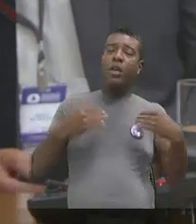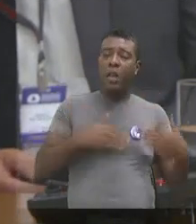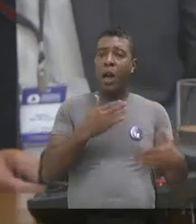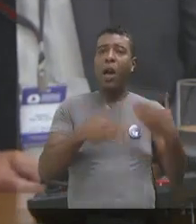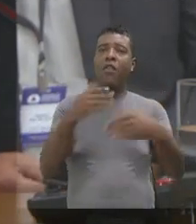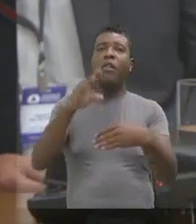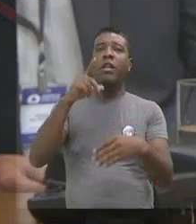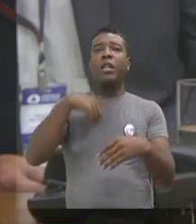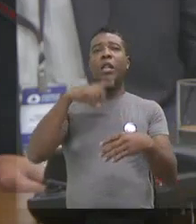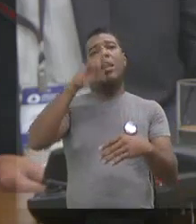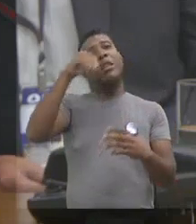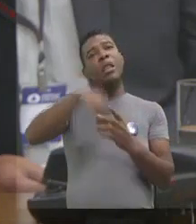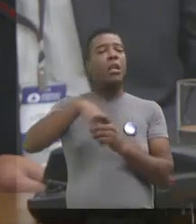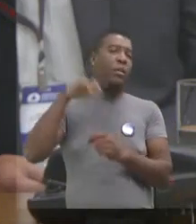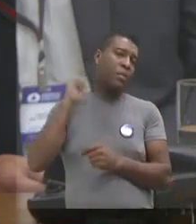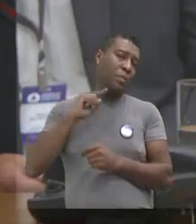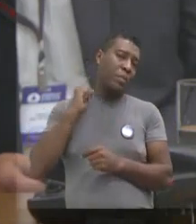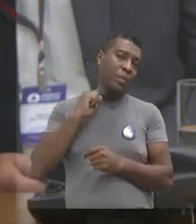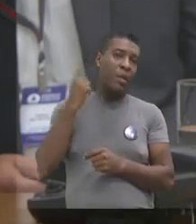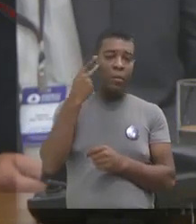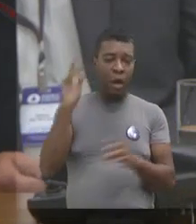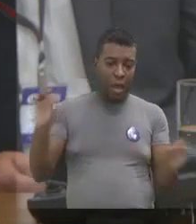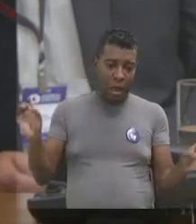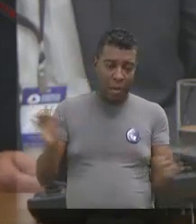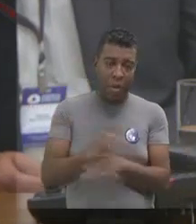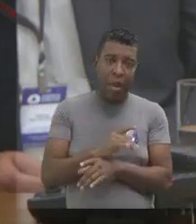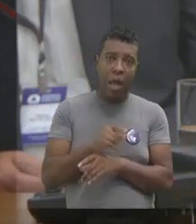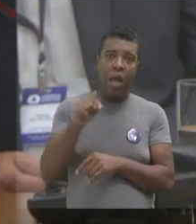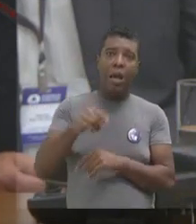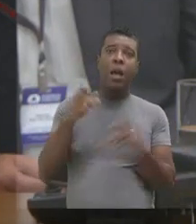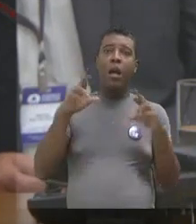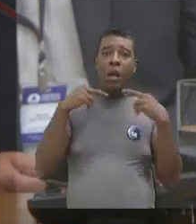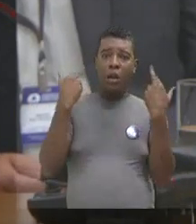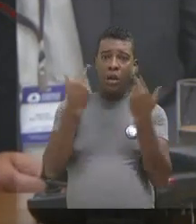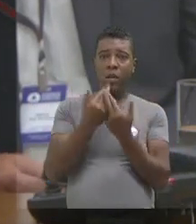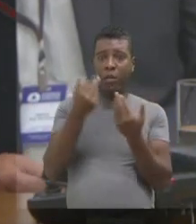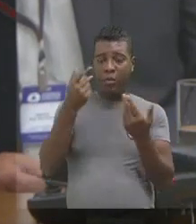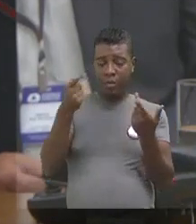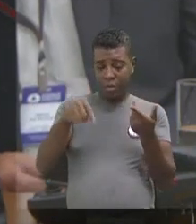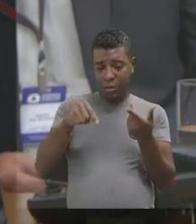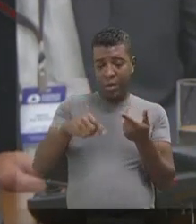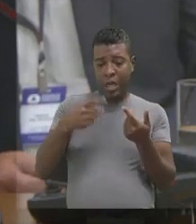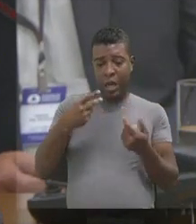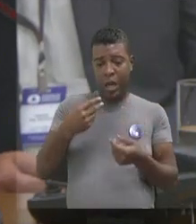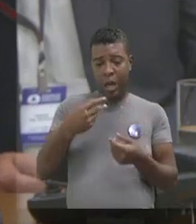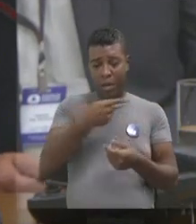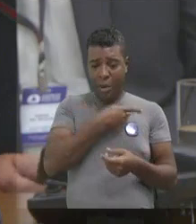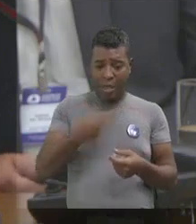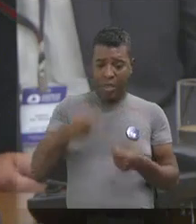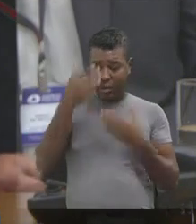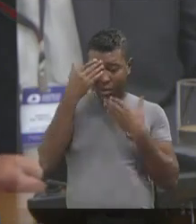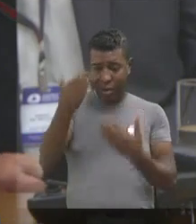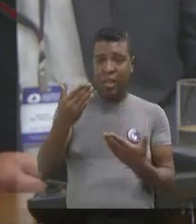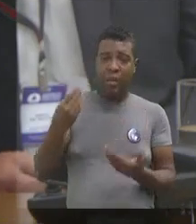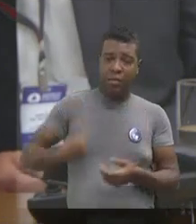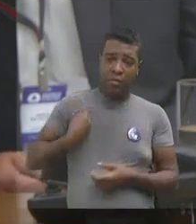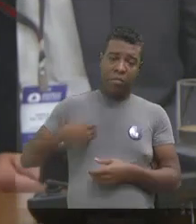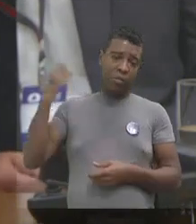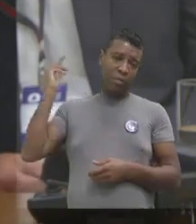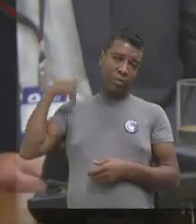então finalizando cumprindo a finalidade da reunião a presidência agradece a presença dos parlamentares